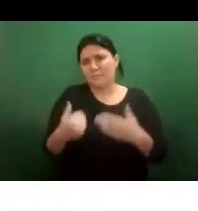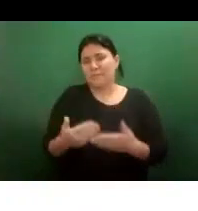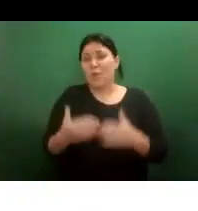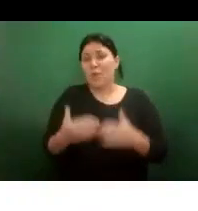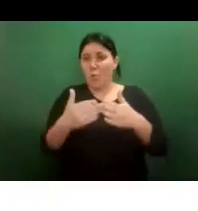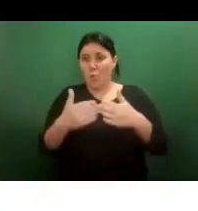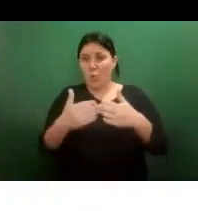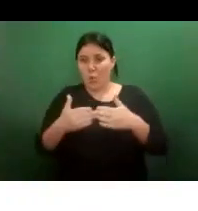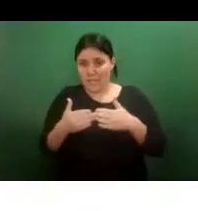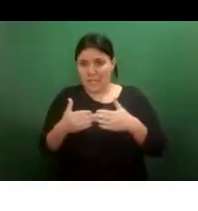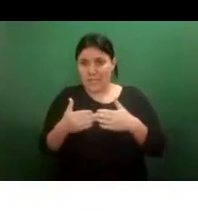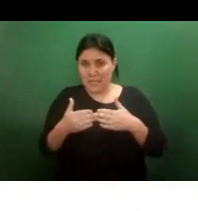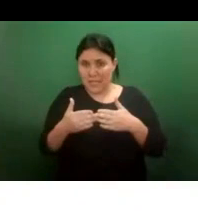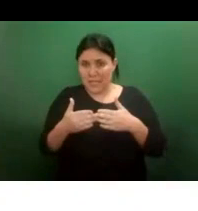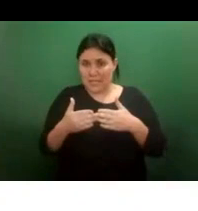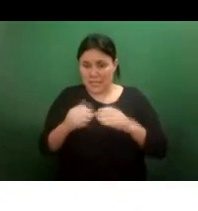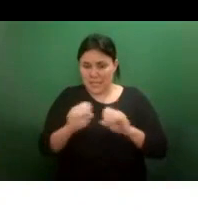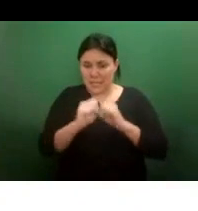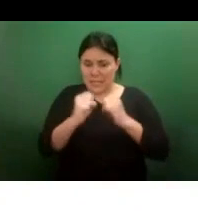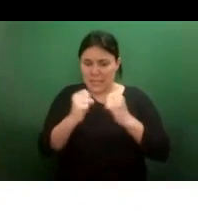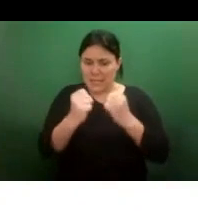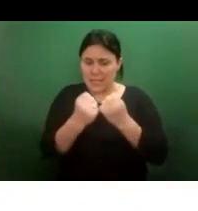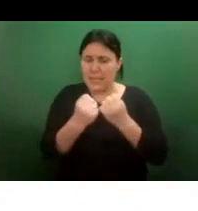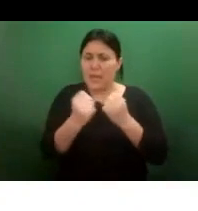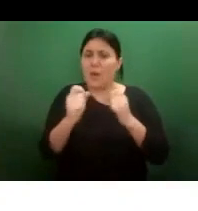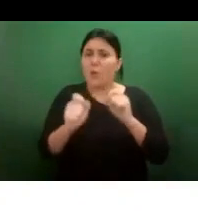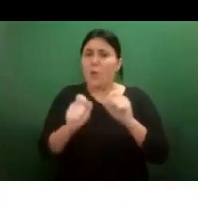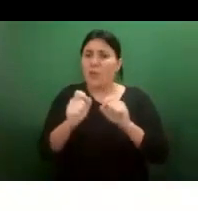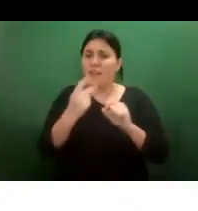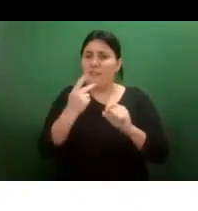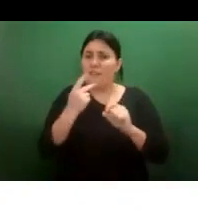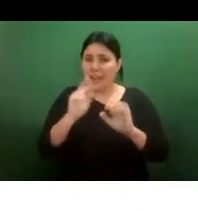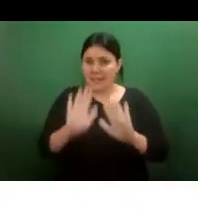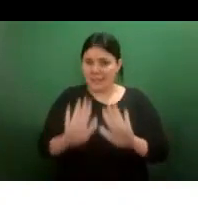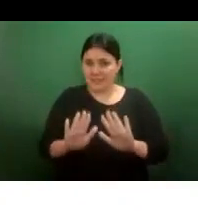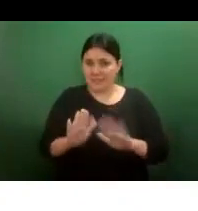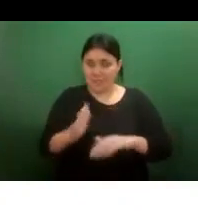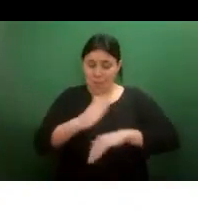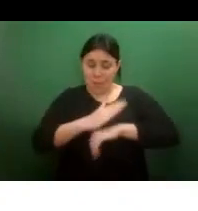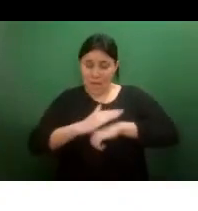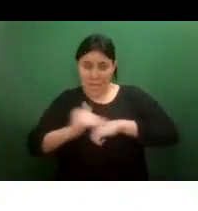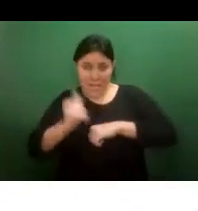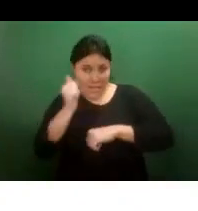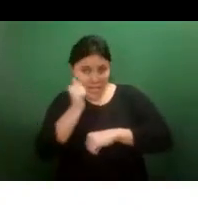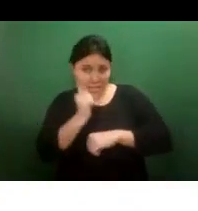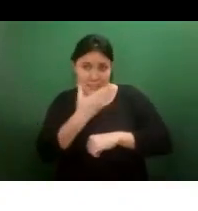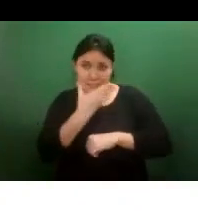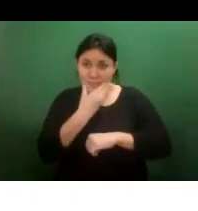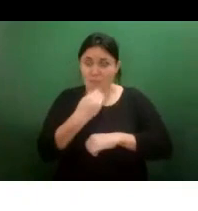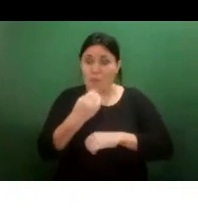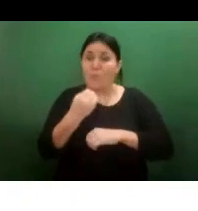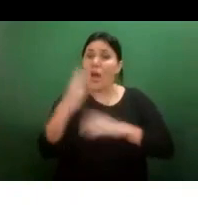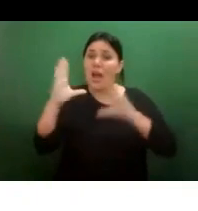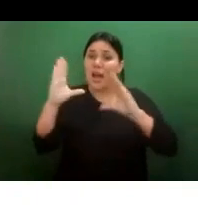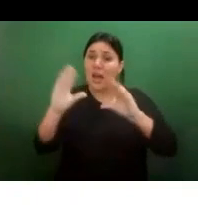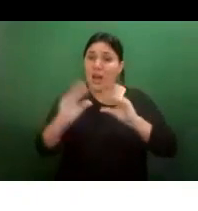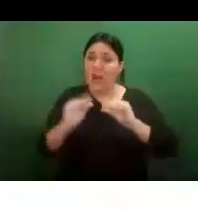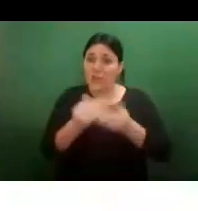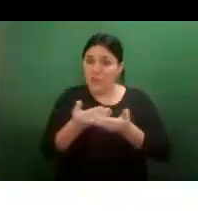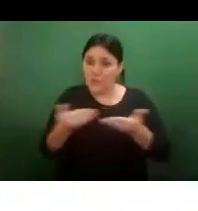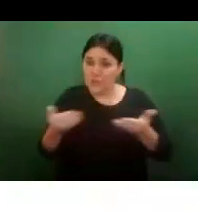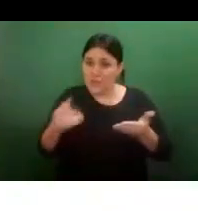de começar a nossa assembleia para falar. Queridas e queridos, boa noite. 27